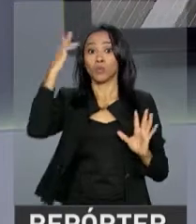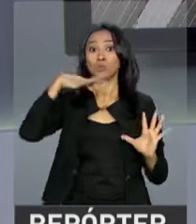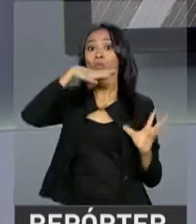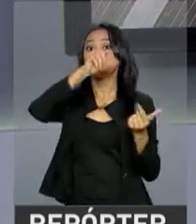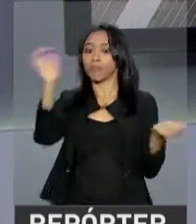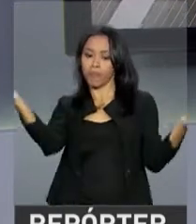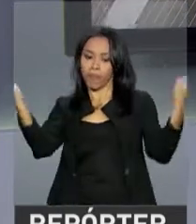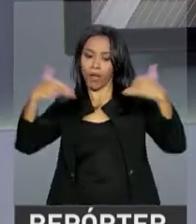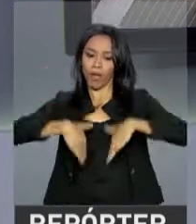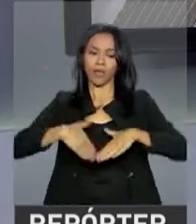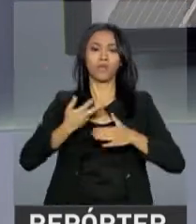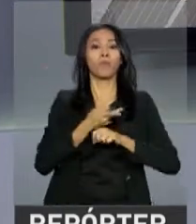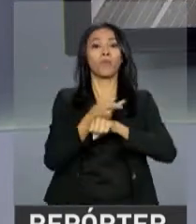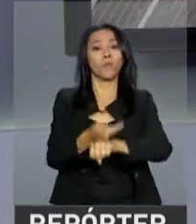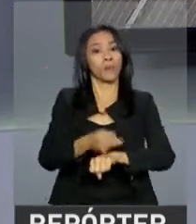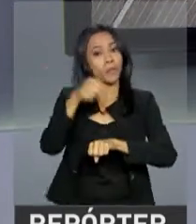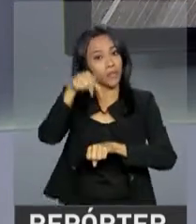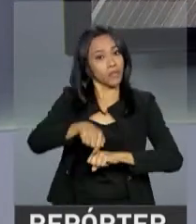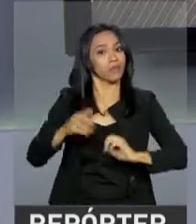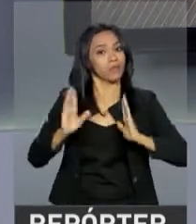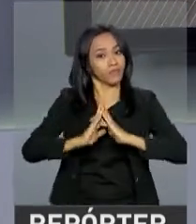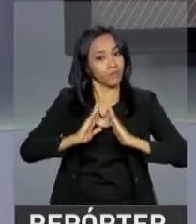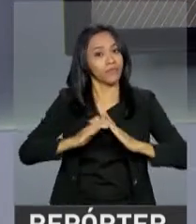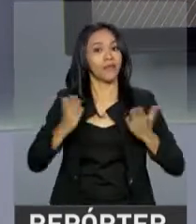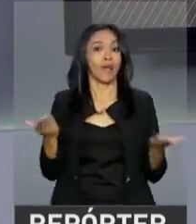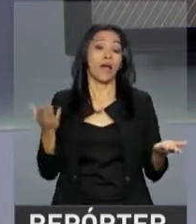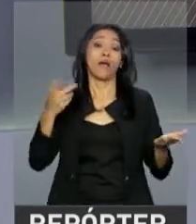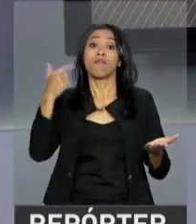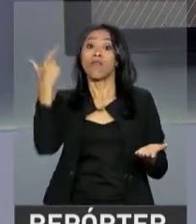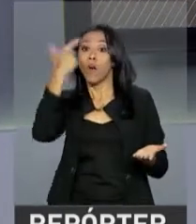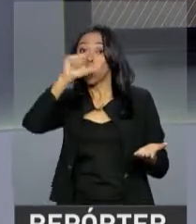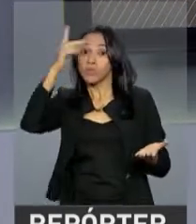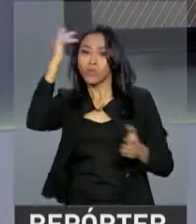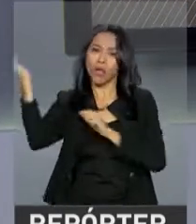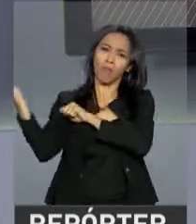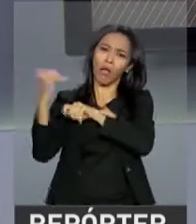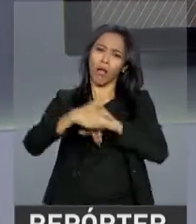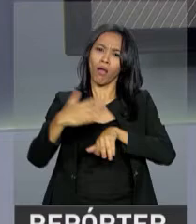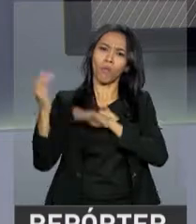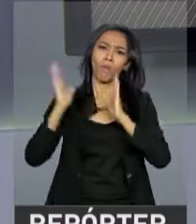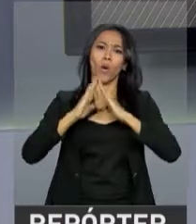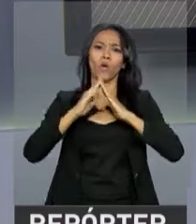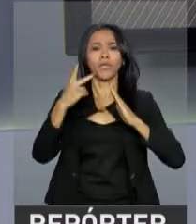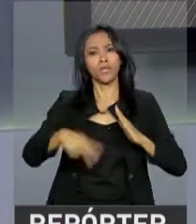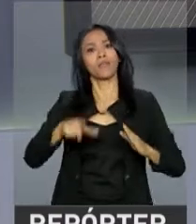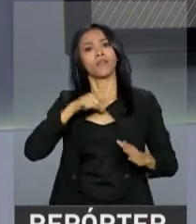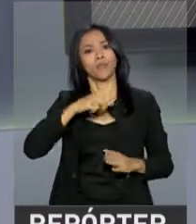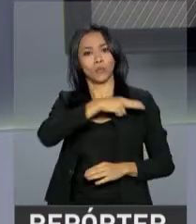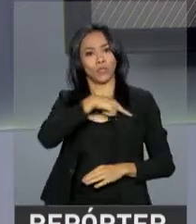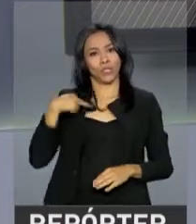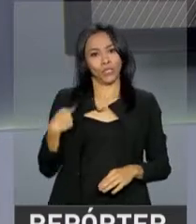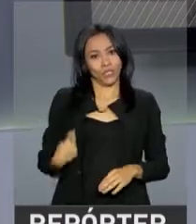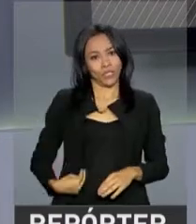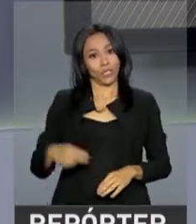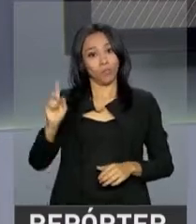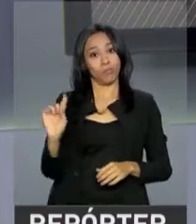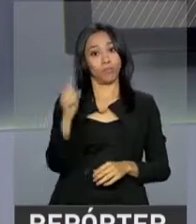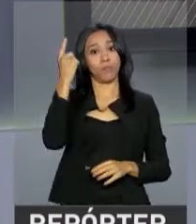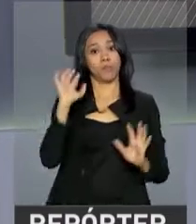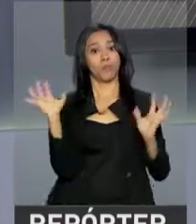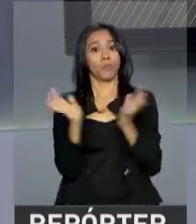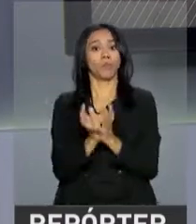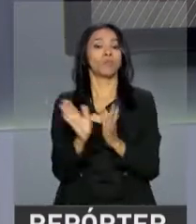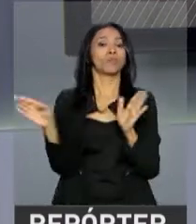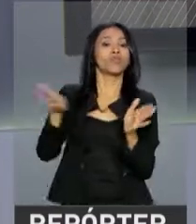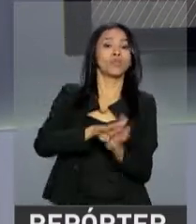melhores condições de vida entre os muitos emigrantes que já vieram para cá estão os chineses o primeiro grupo chegou em 15